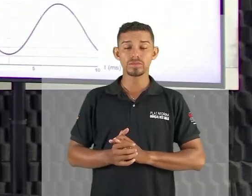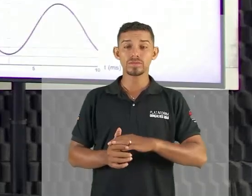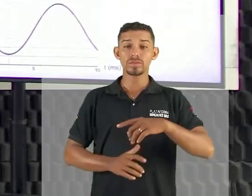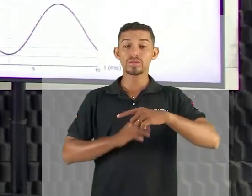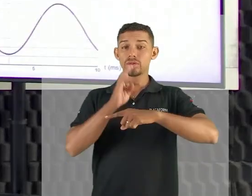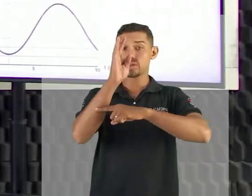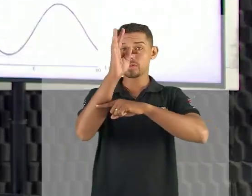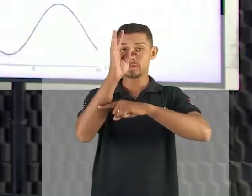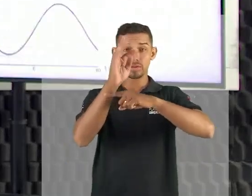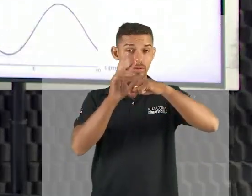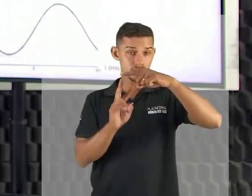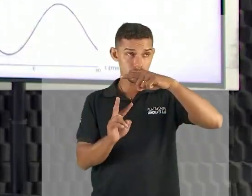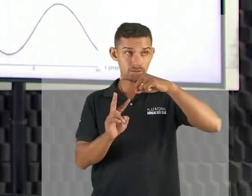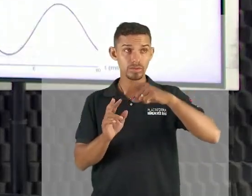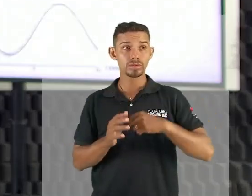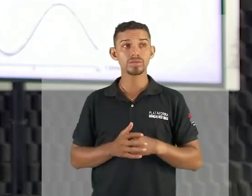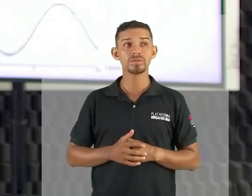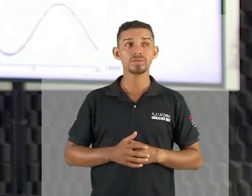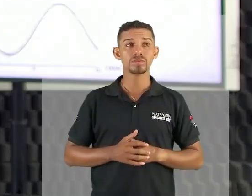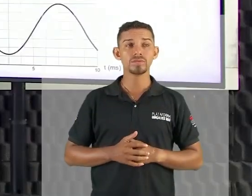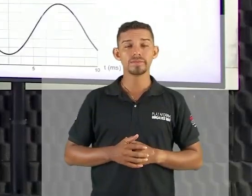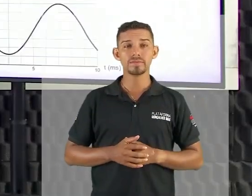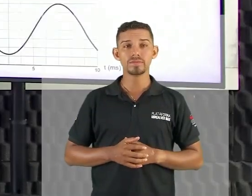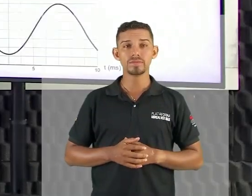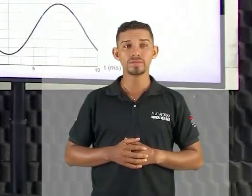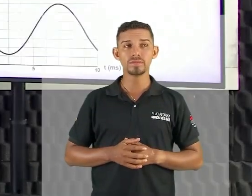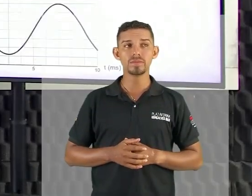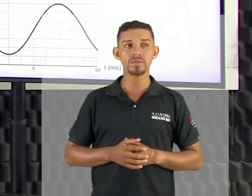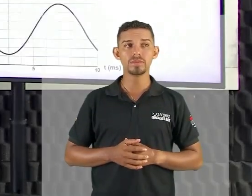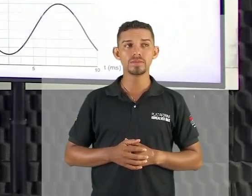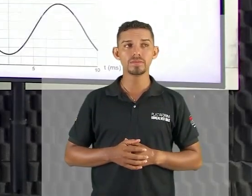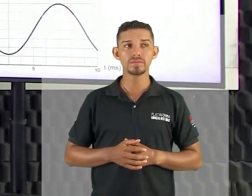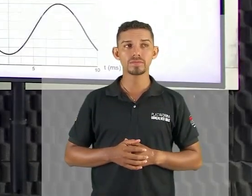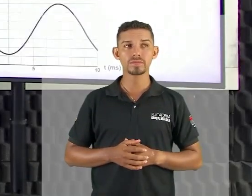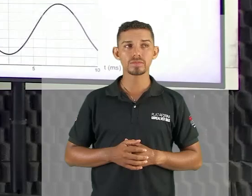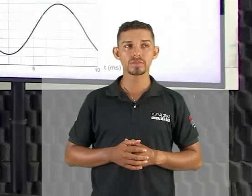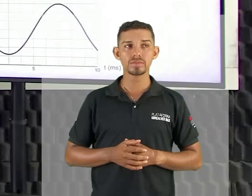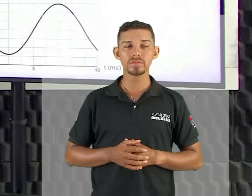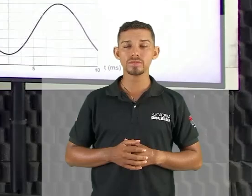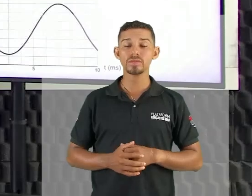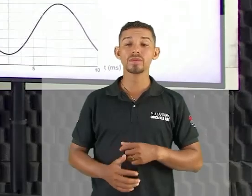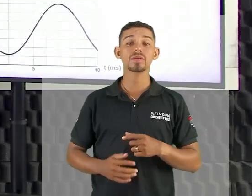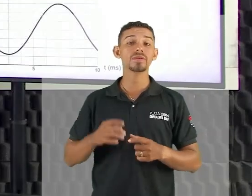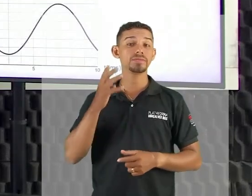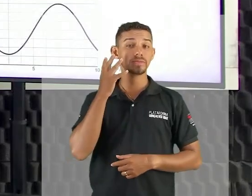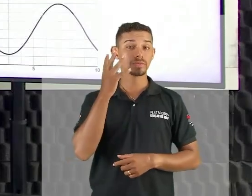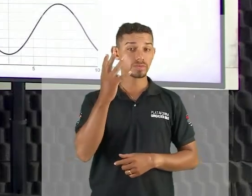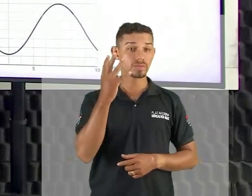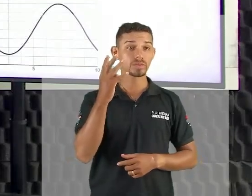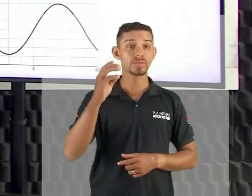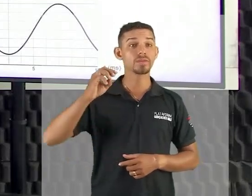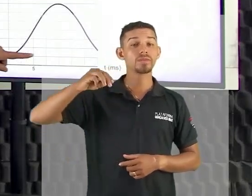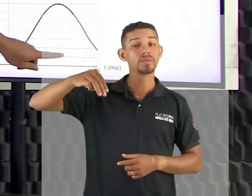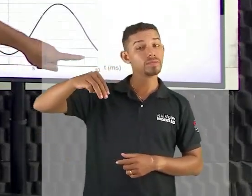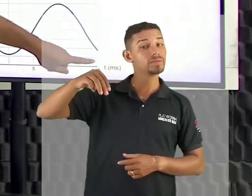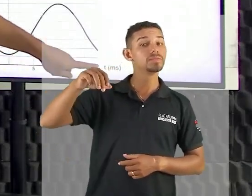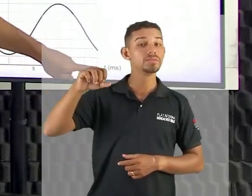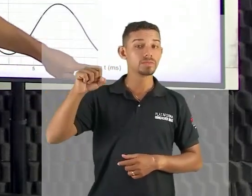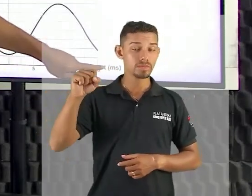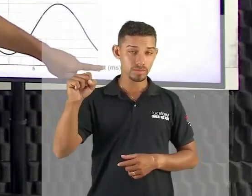metade do período tá dando Quanto quanto 4 só que 4